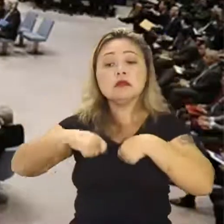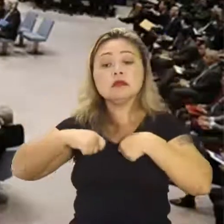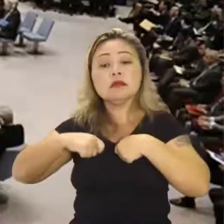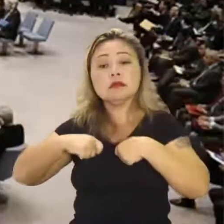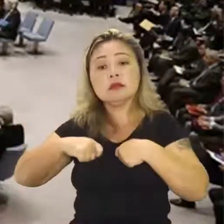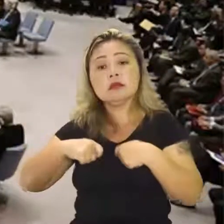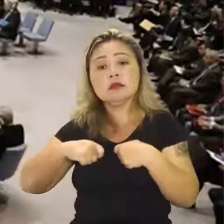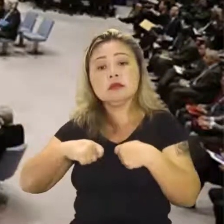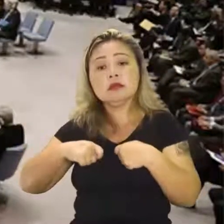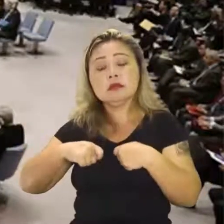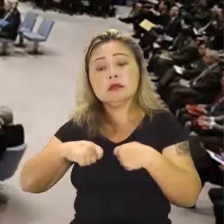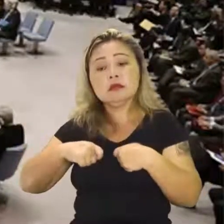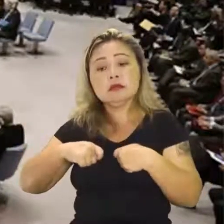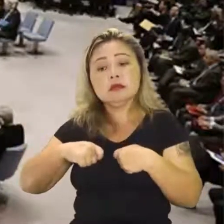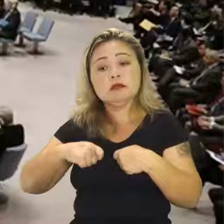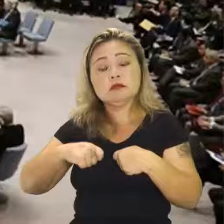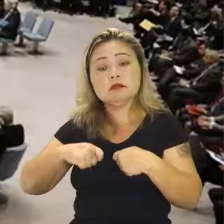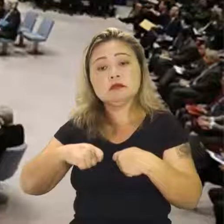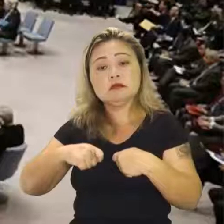precisávamos